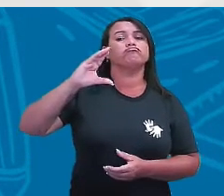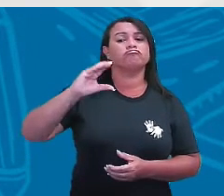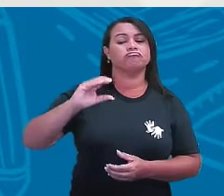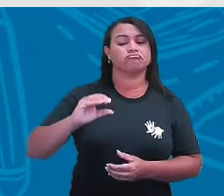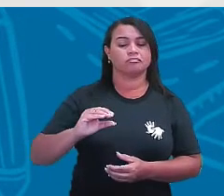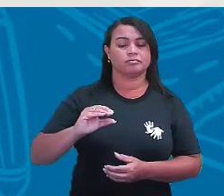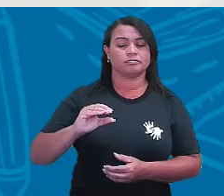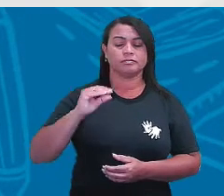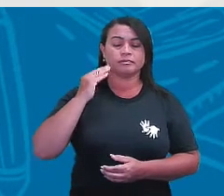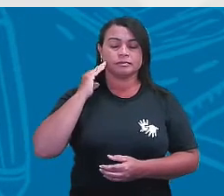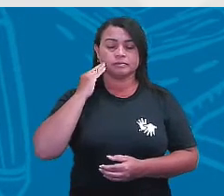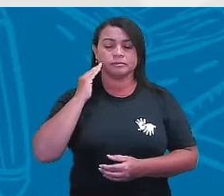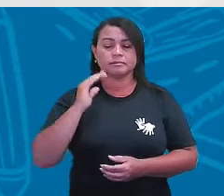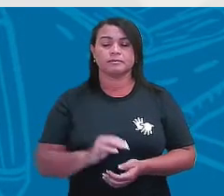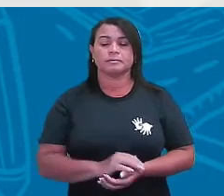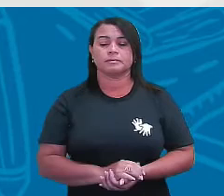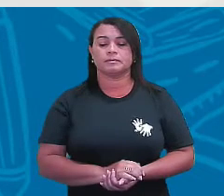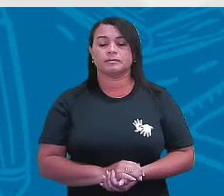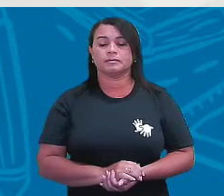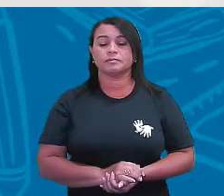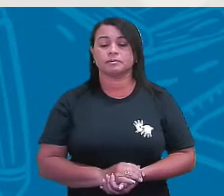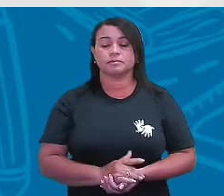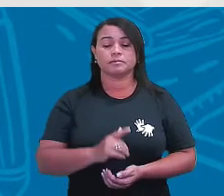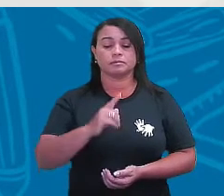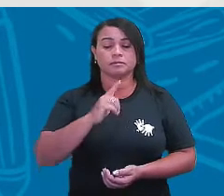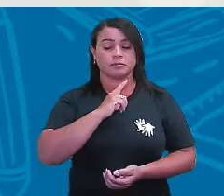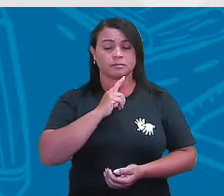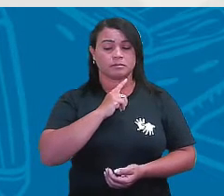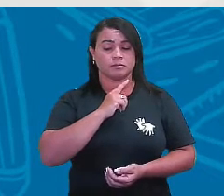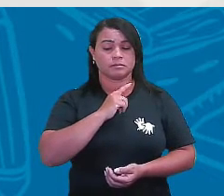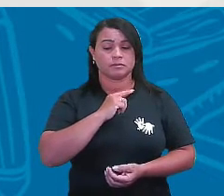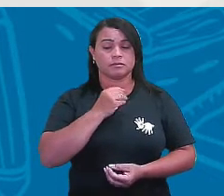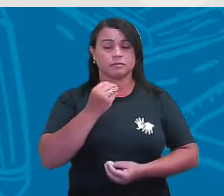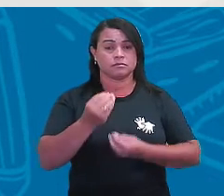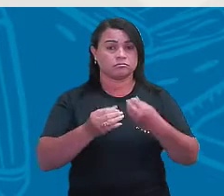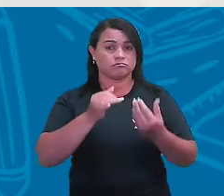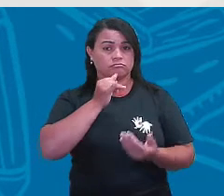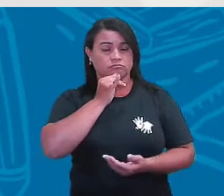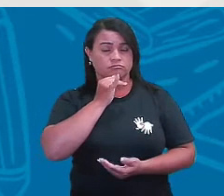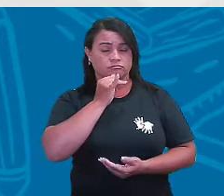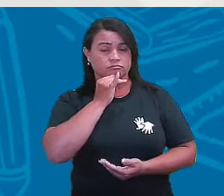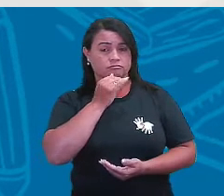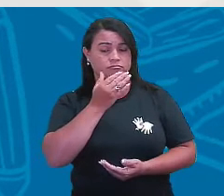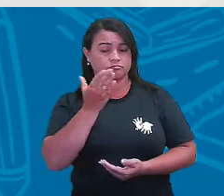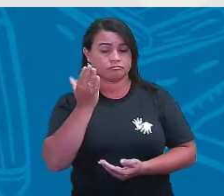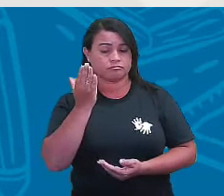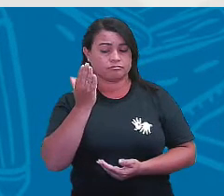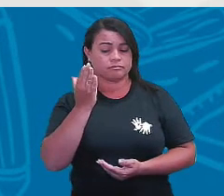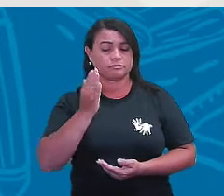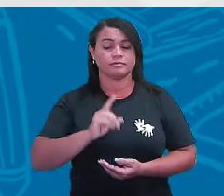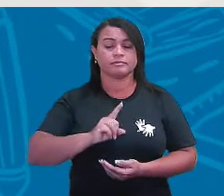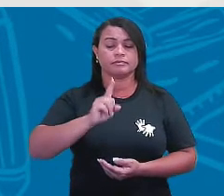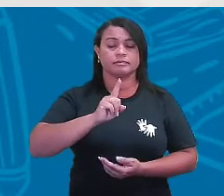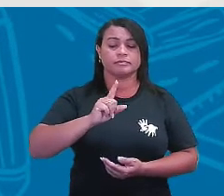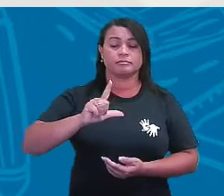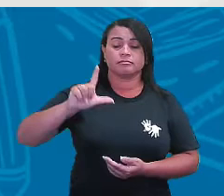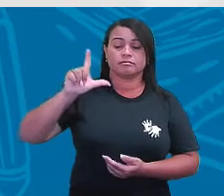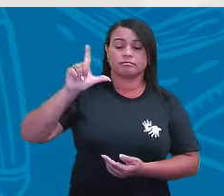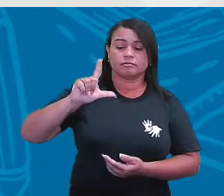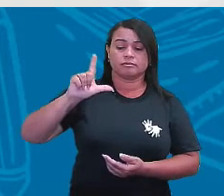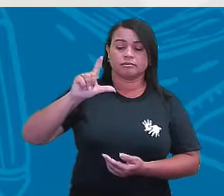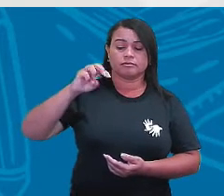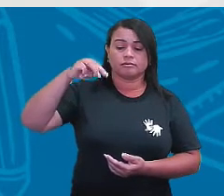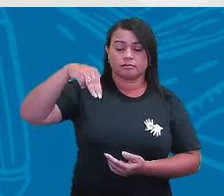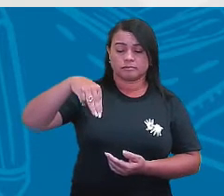tá certo? E aí eu tenho, como exemplo de medidas de capacidade, o litro